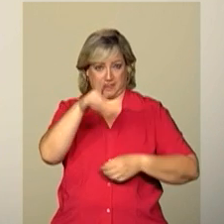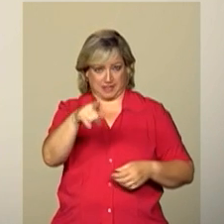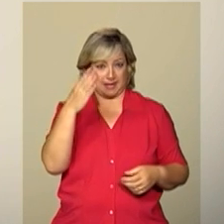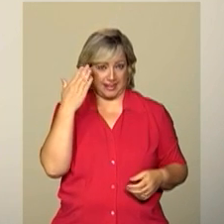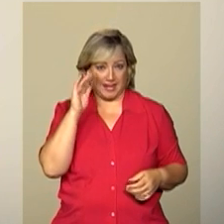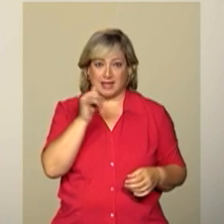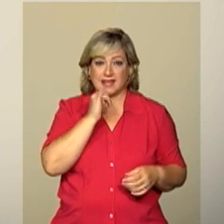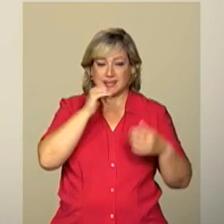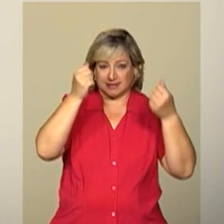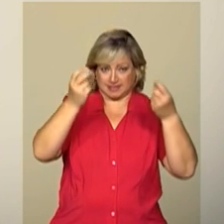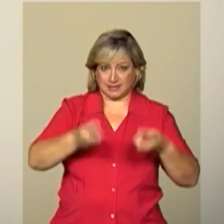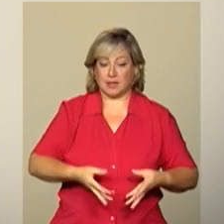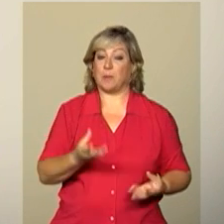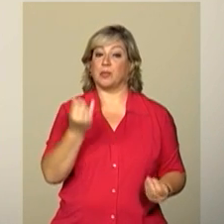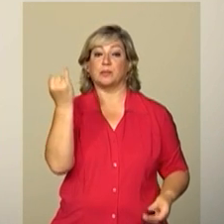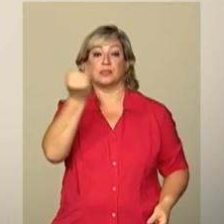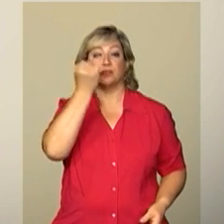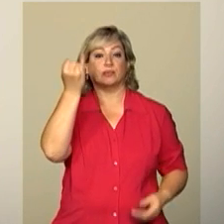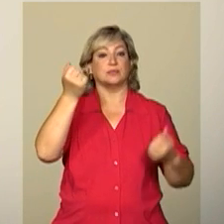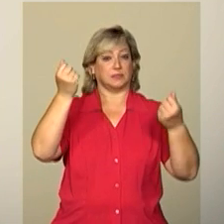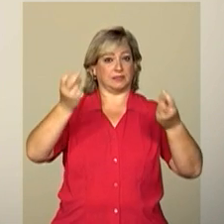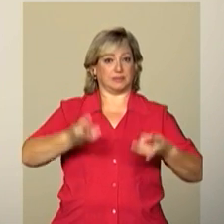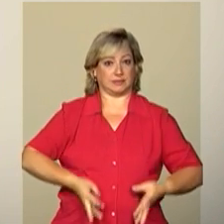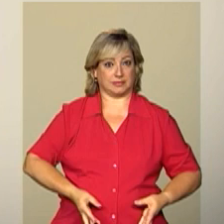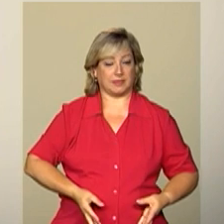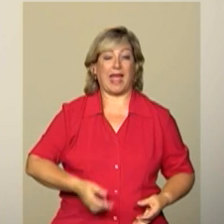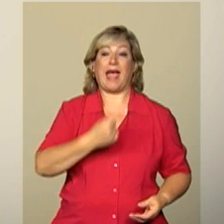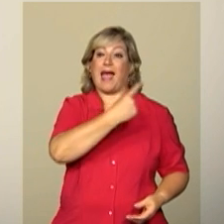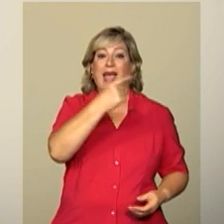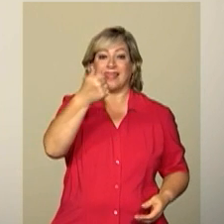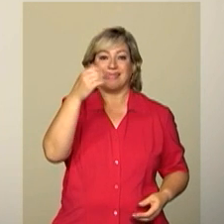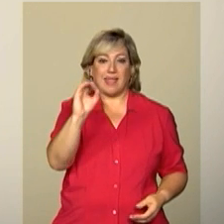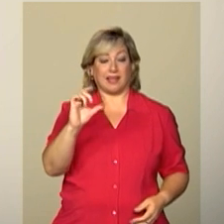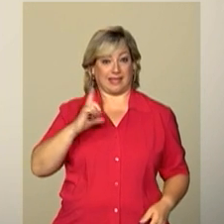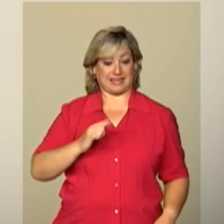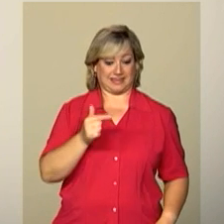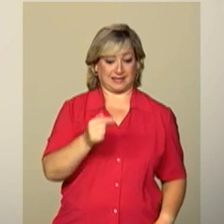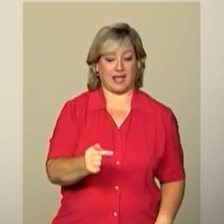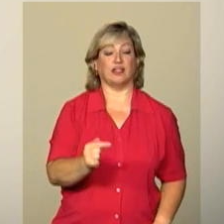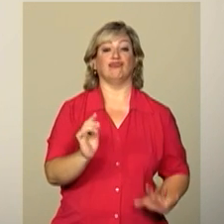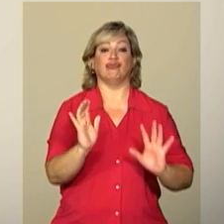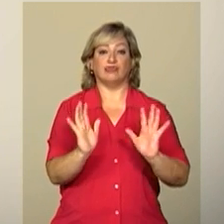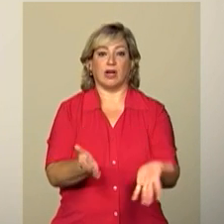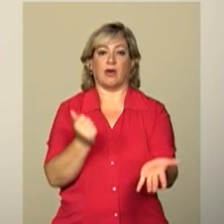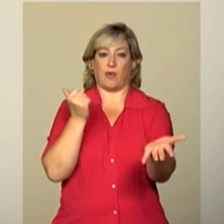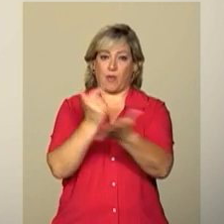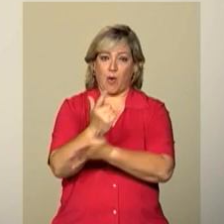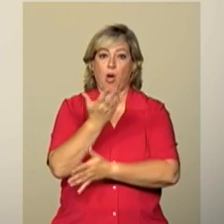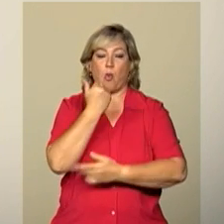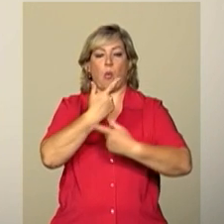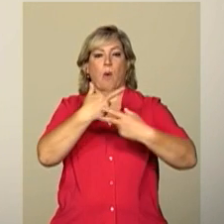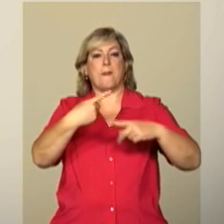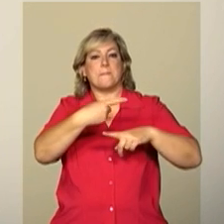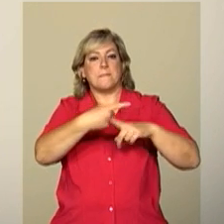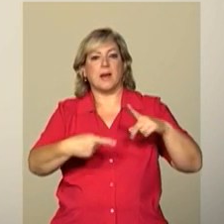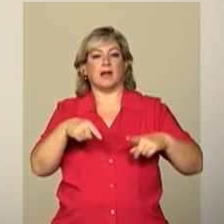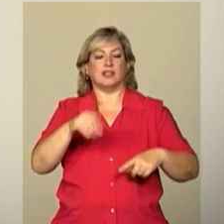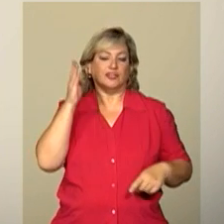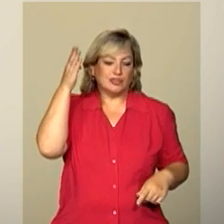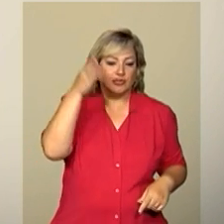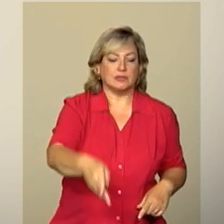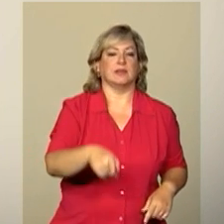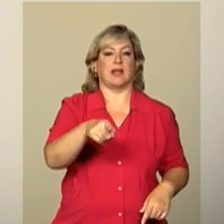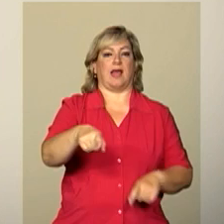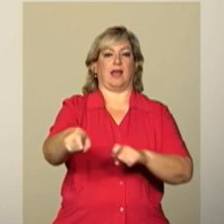ideia Luciano é muito importante isso sete em cada 10 já compra uma parte de sua merenda escolar direto da